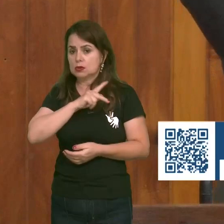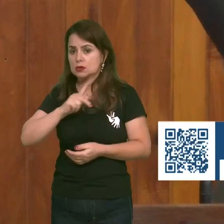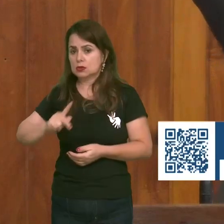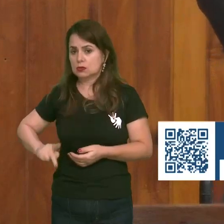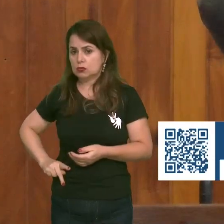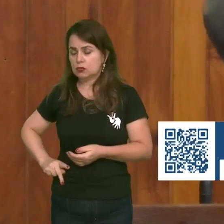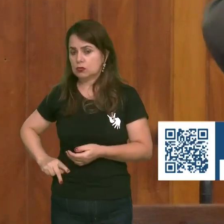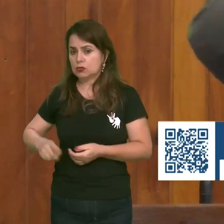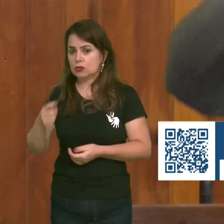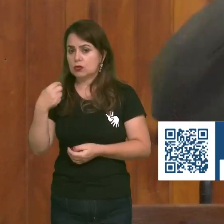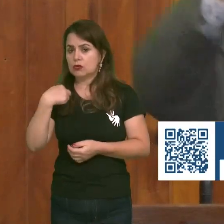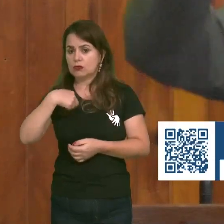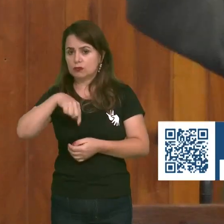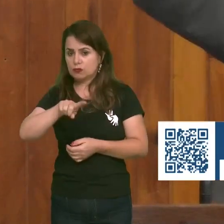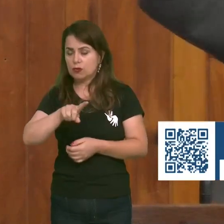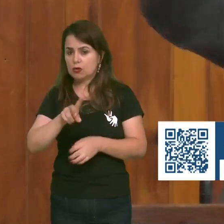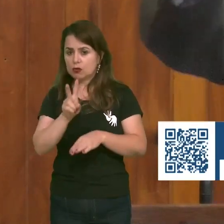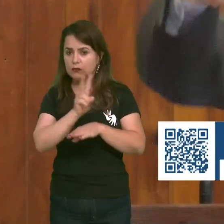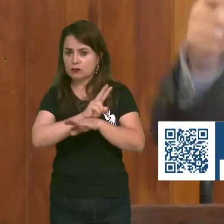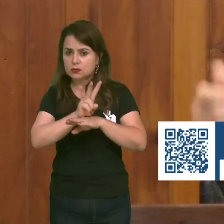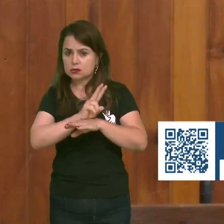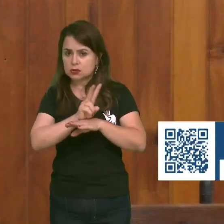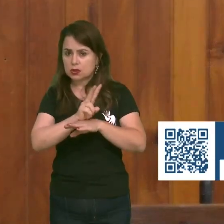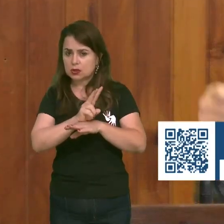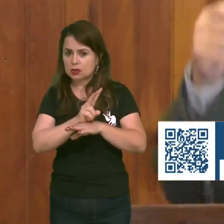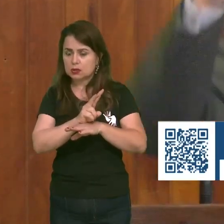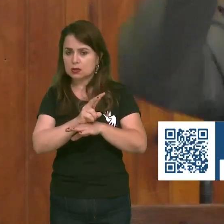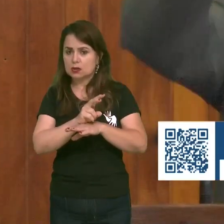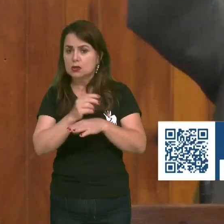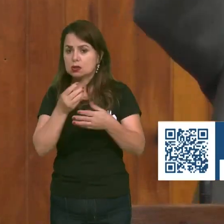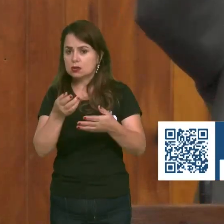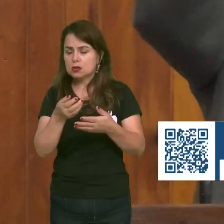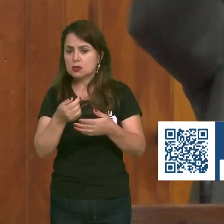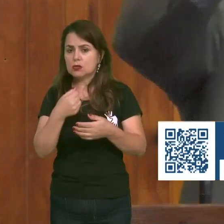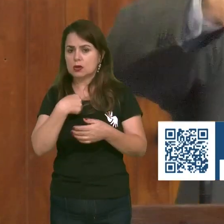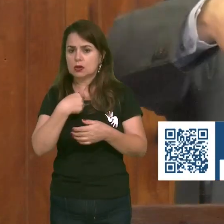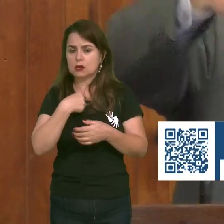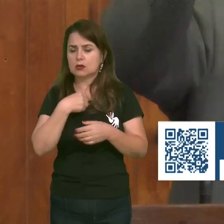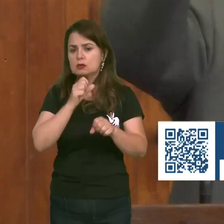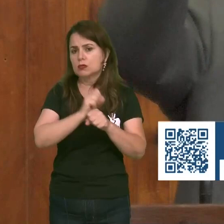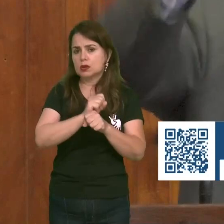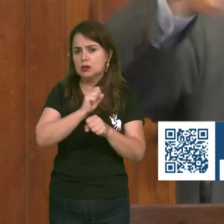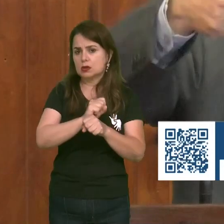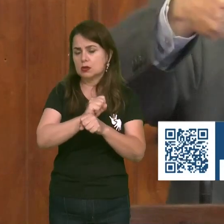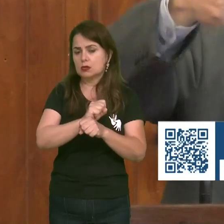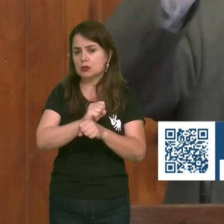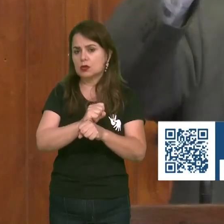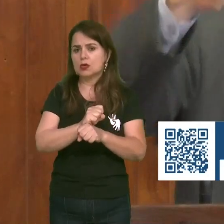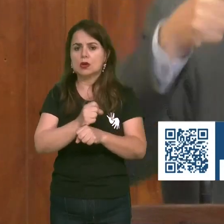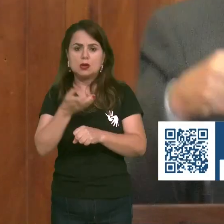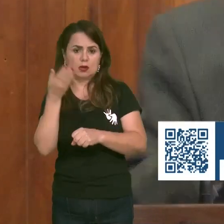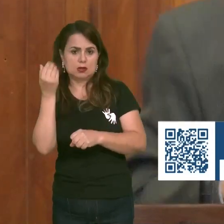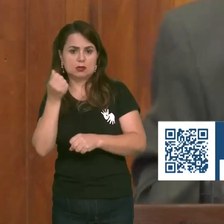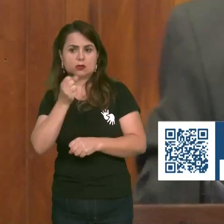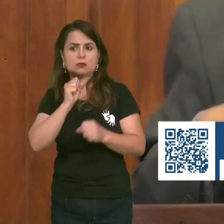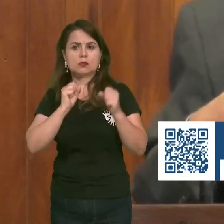atuou que fez a sua vez e eu esperava que que o poder público fosse